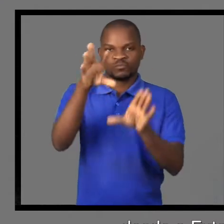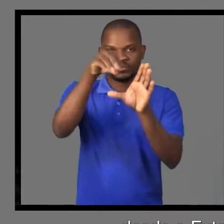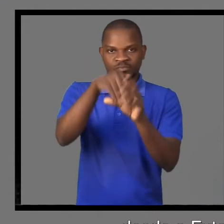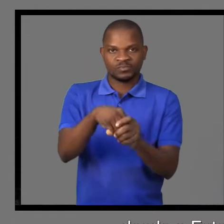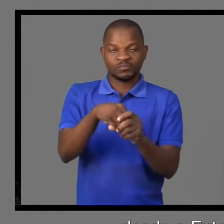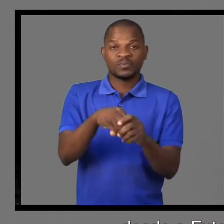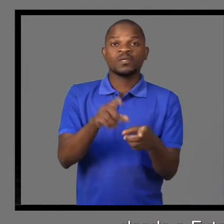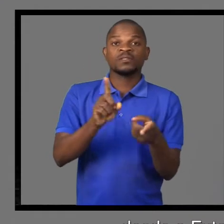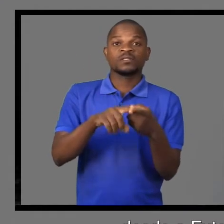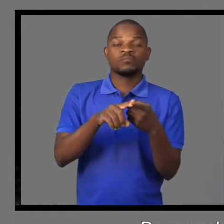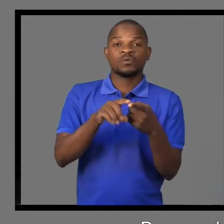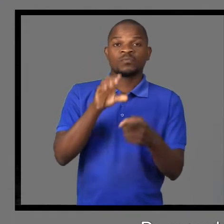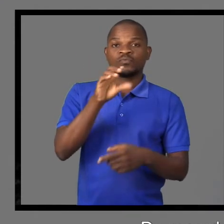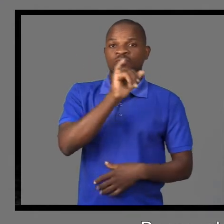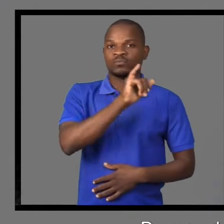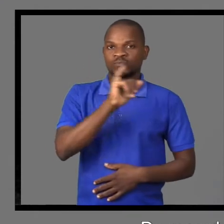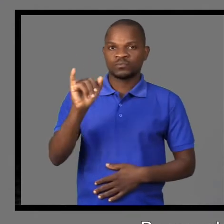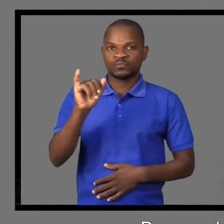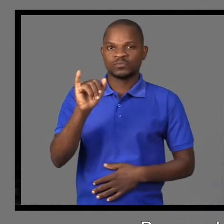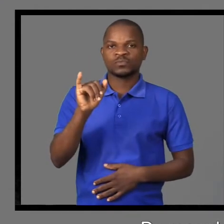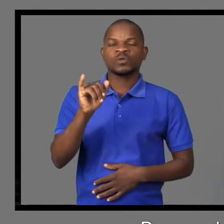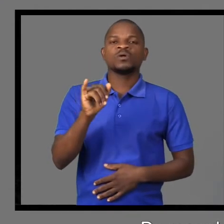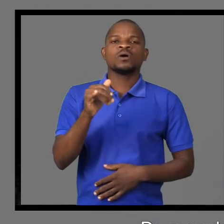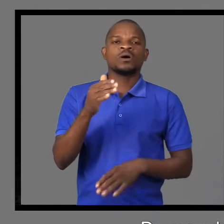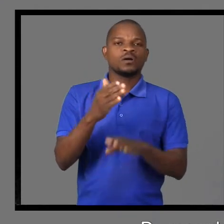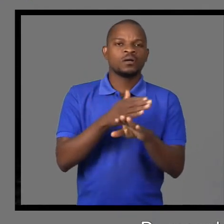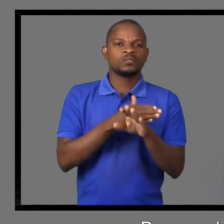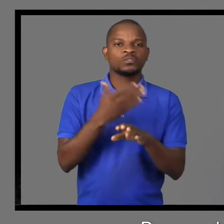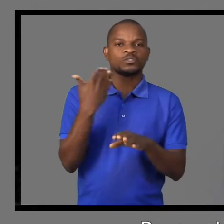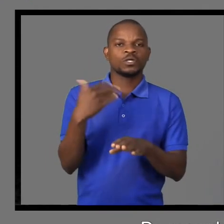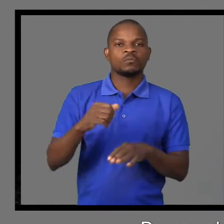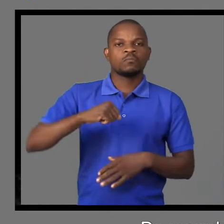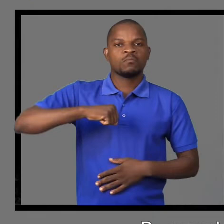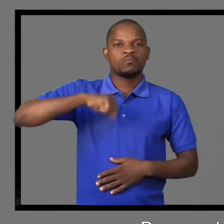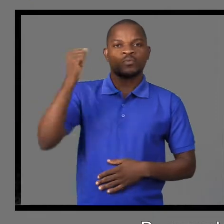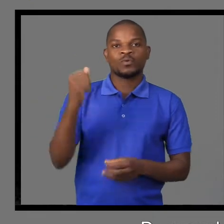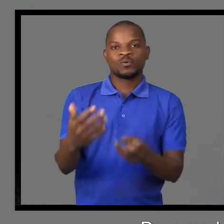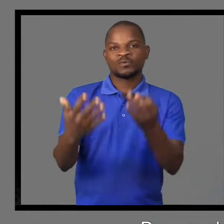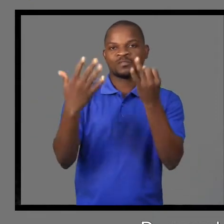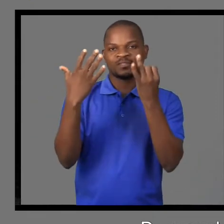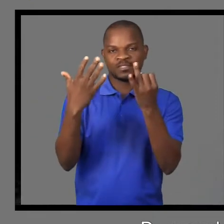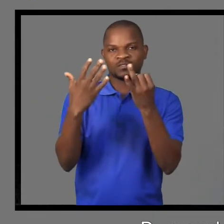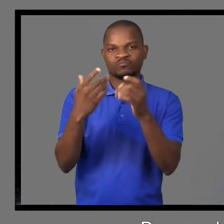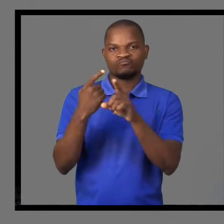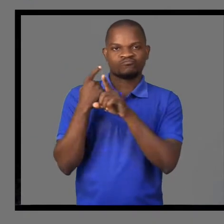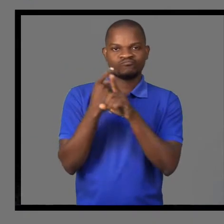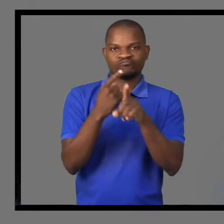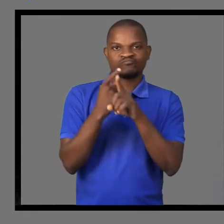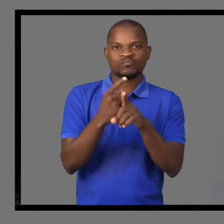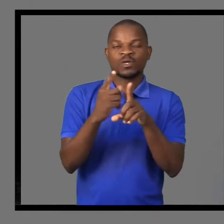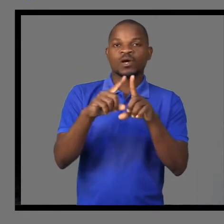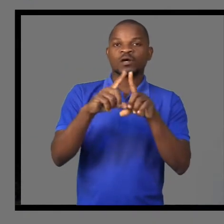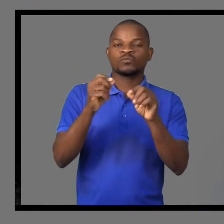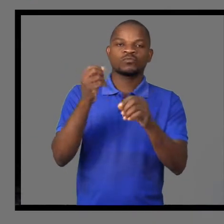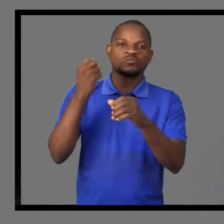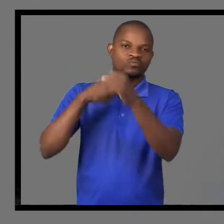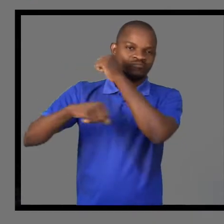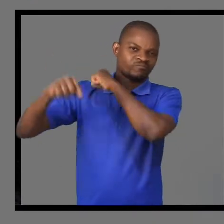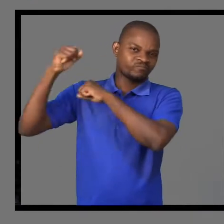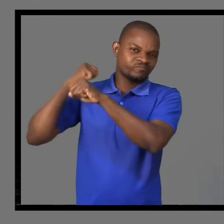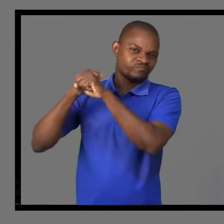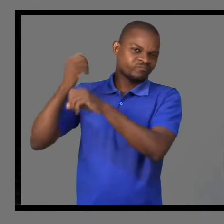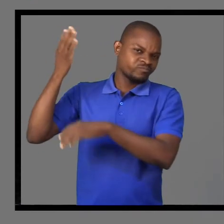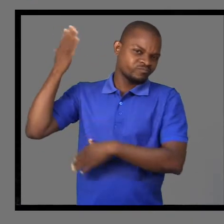desporto adaptado. De recordar que a província de Inhamban quedou-se na sétima posição na classificação